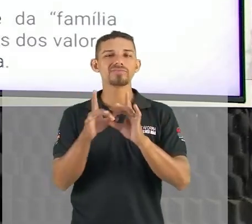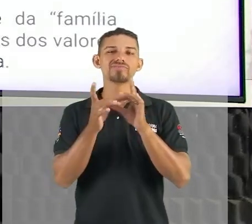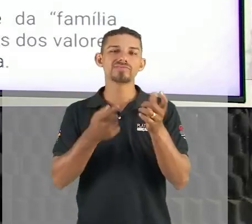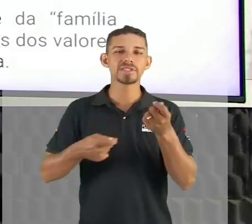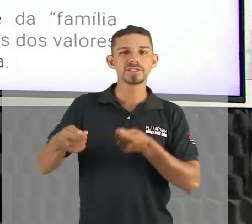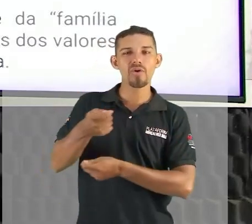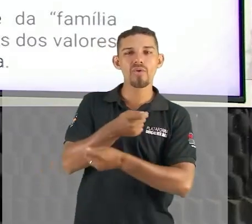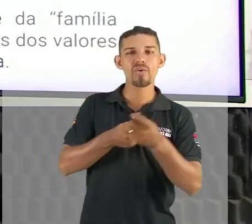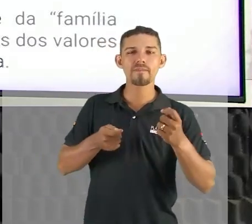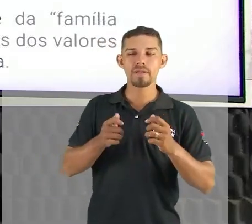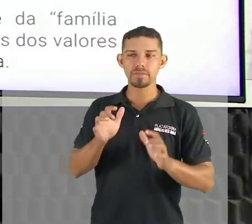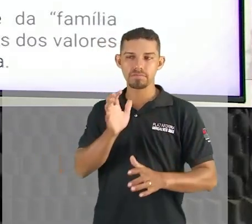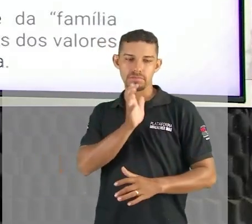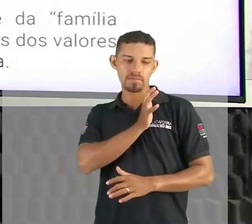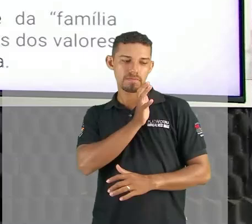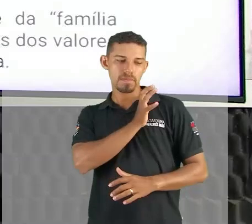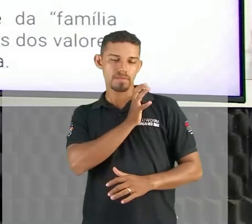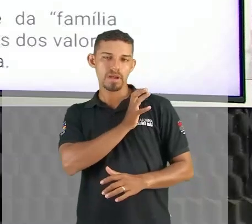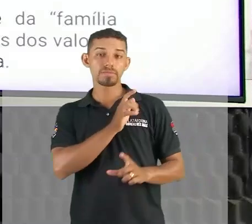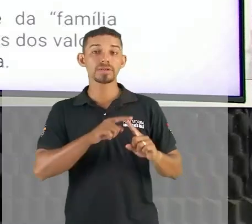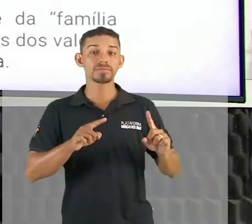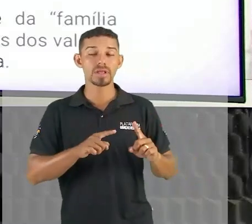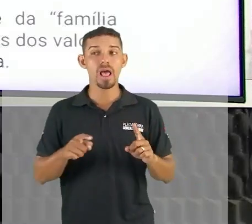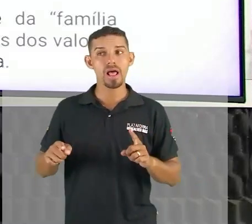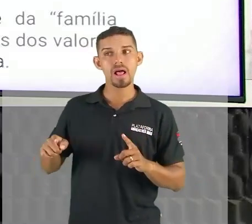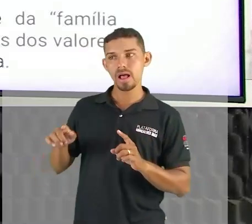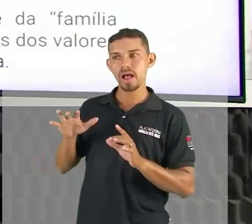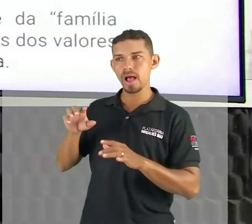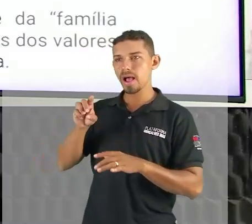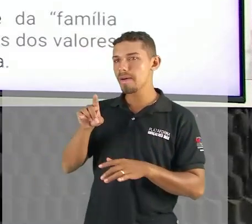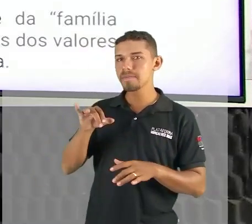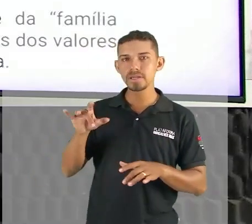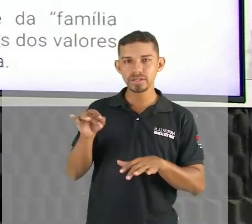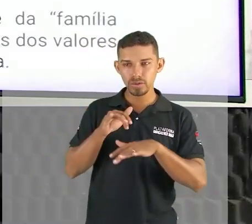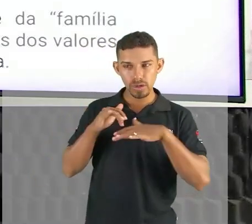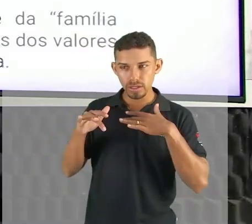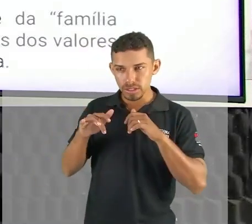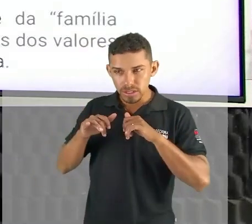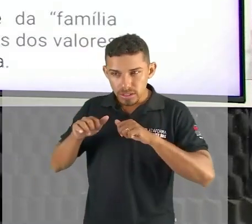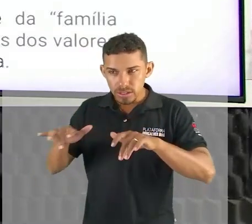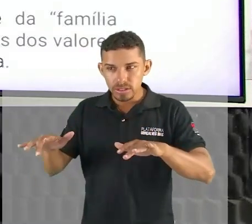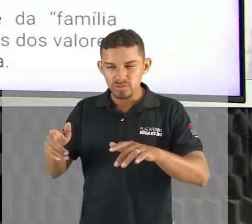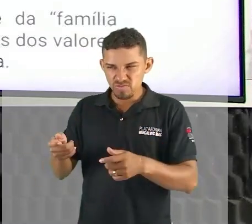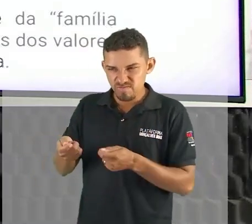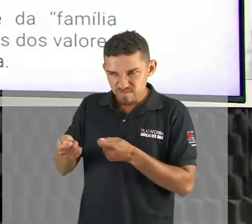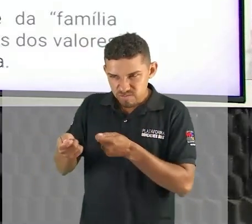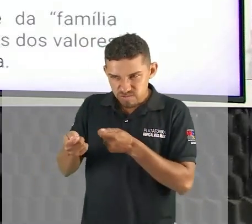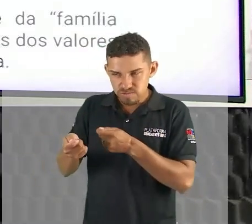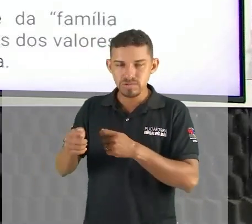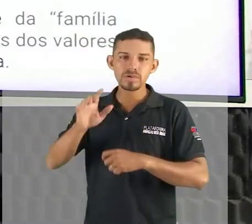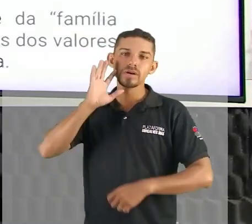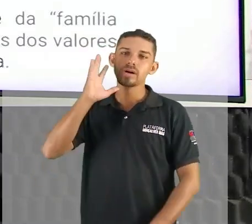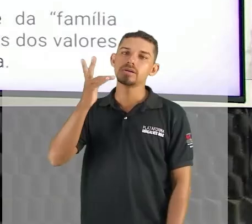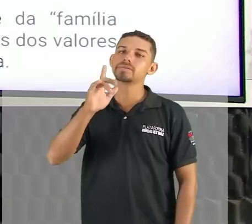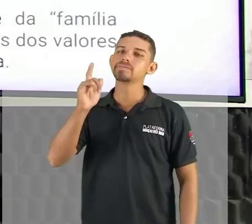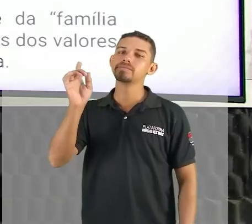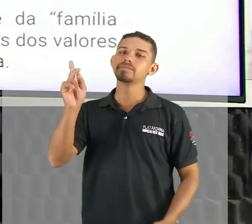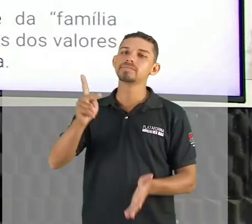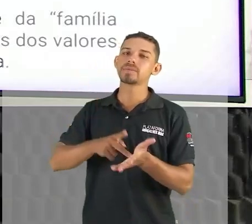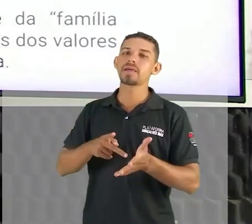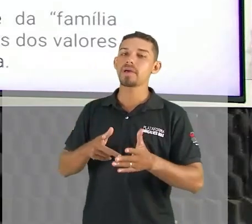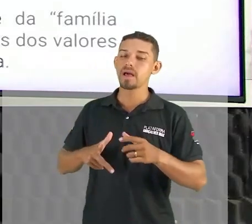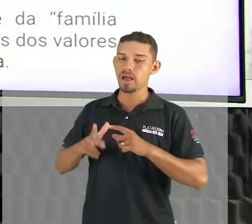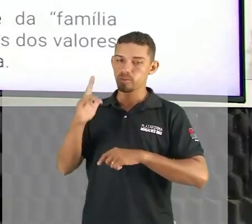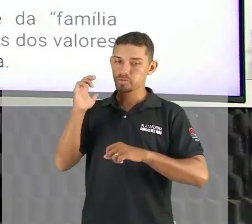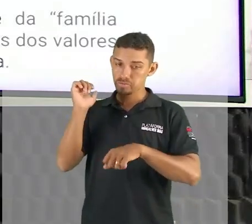né? As elites, a própria mídia, de uma forma geral, pressionando para que ocorresse, então, essa